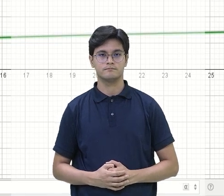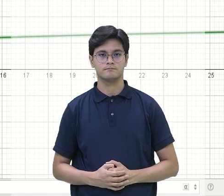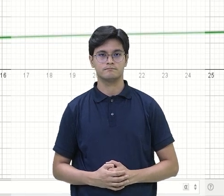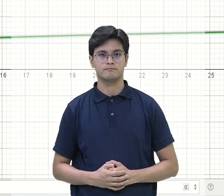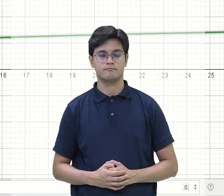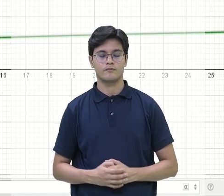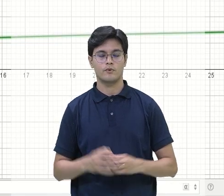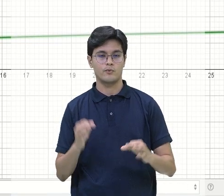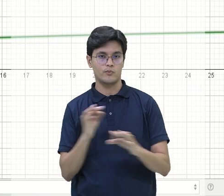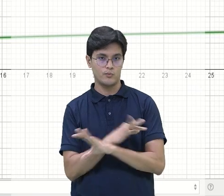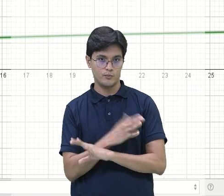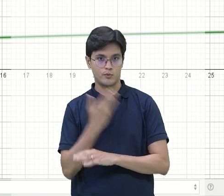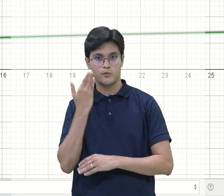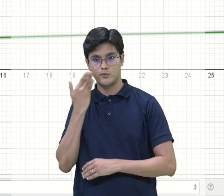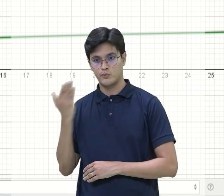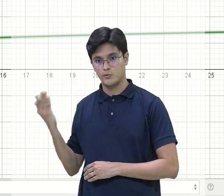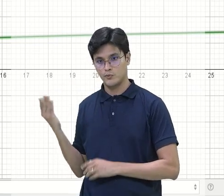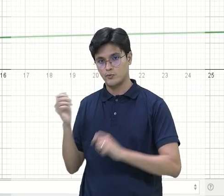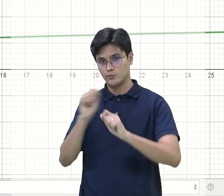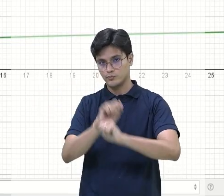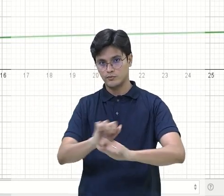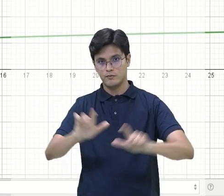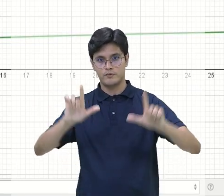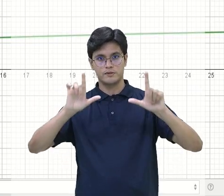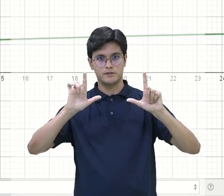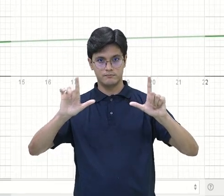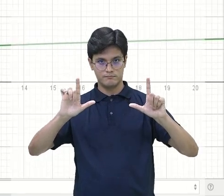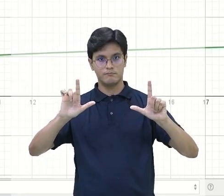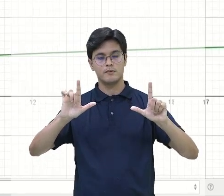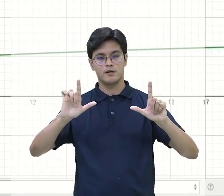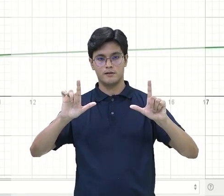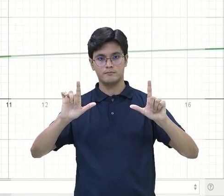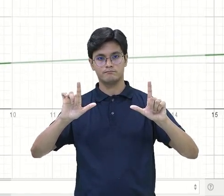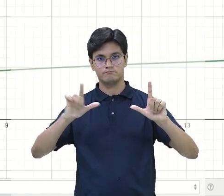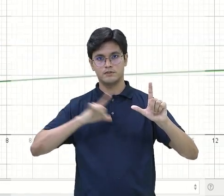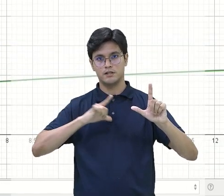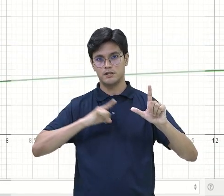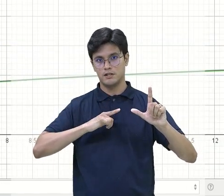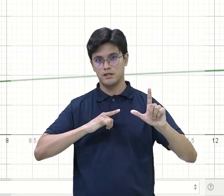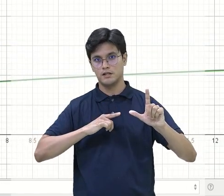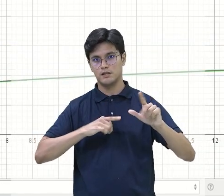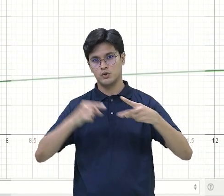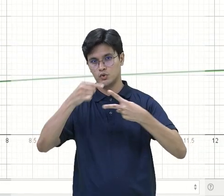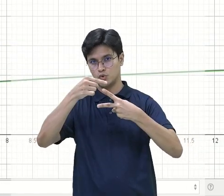Pronto. Vou aproximar novamente aqui os dois gráficos.